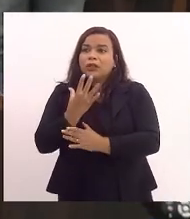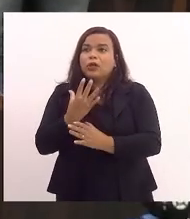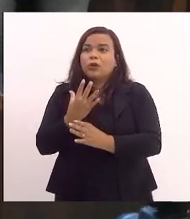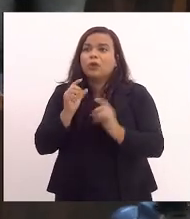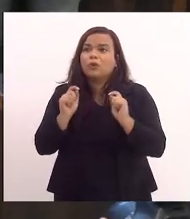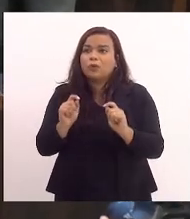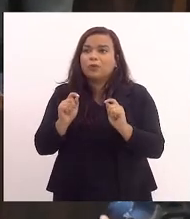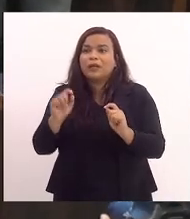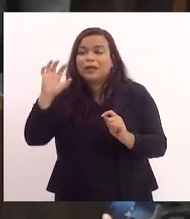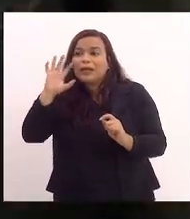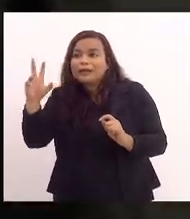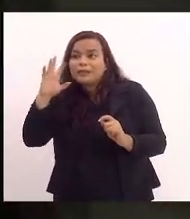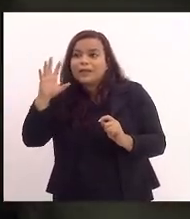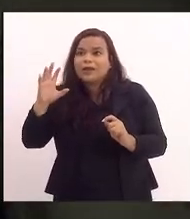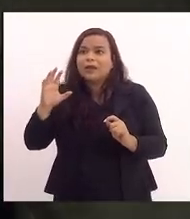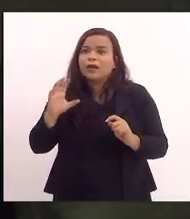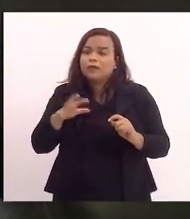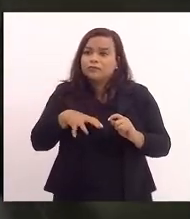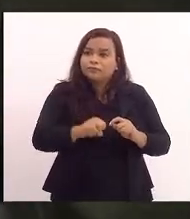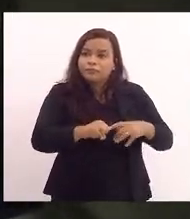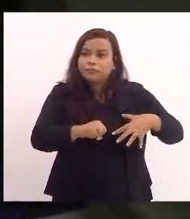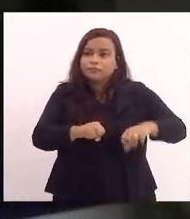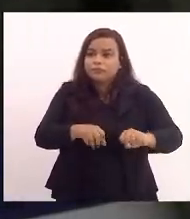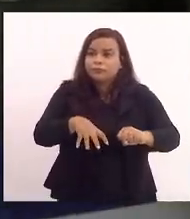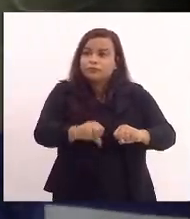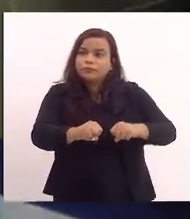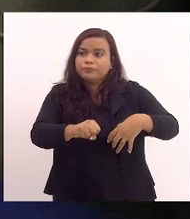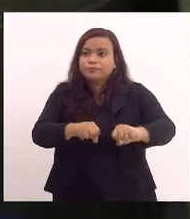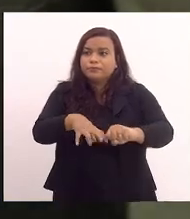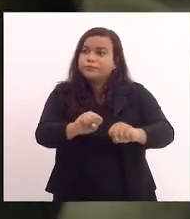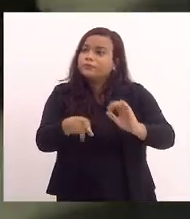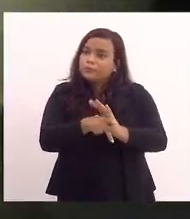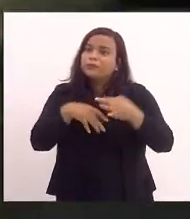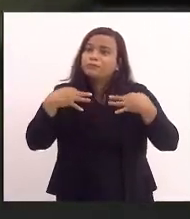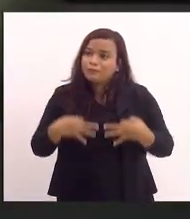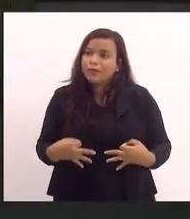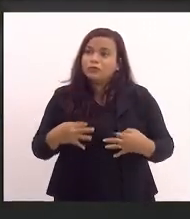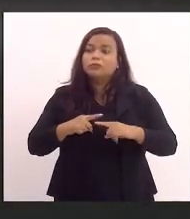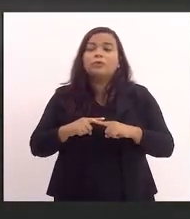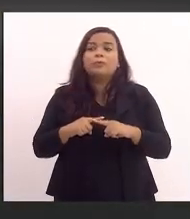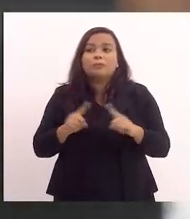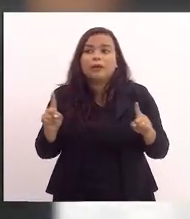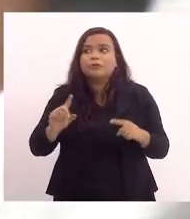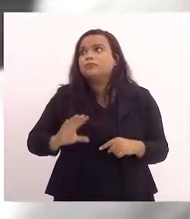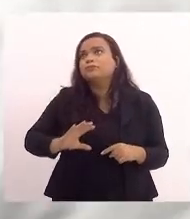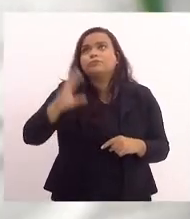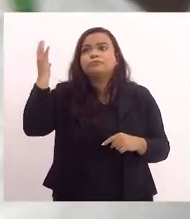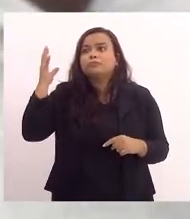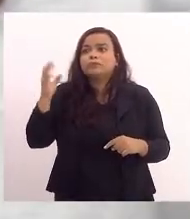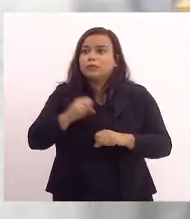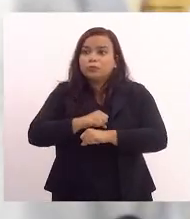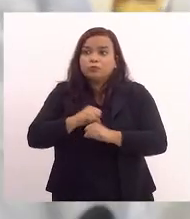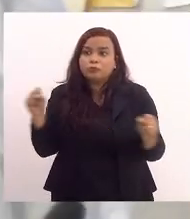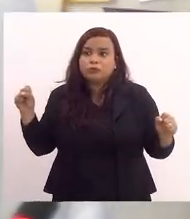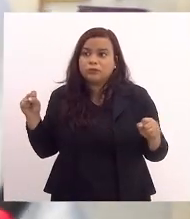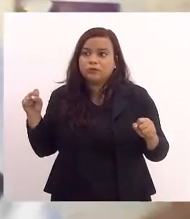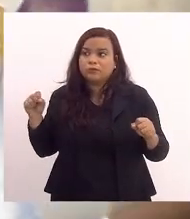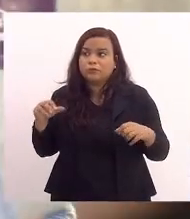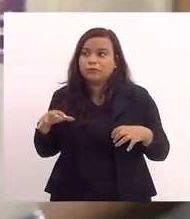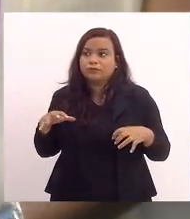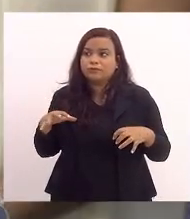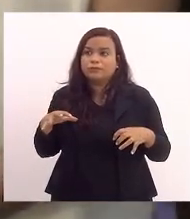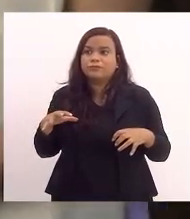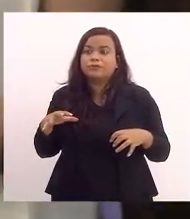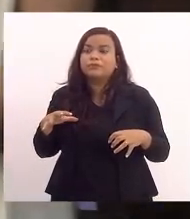a ideia perene da ocupação de terras, de repente se tornou impossível ocupar. O plano deles, meu irmão